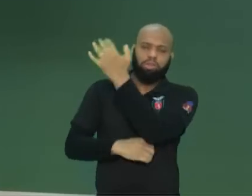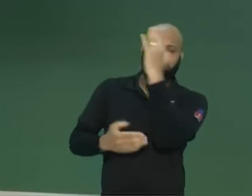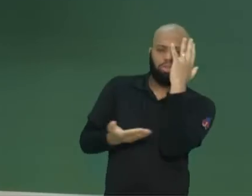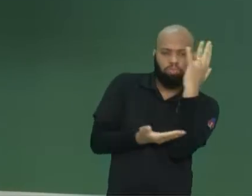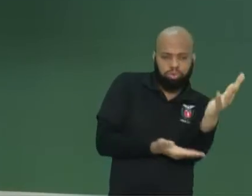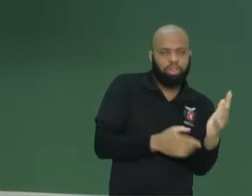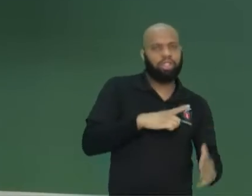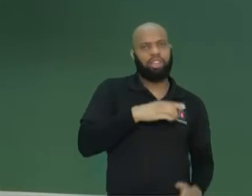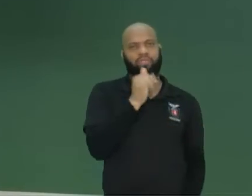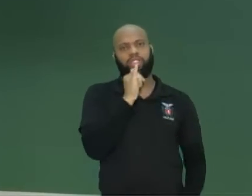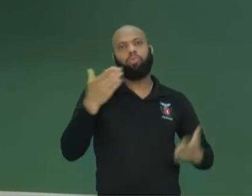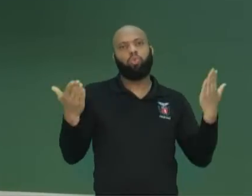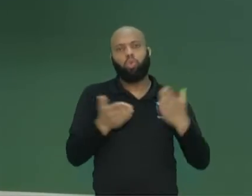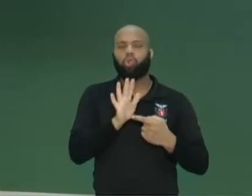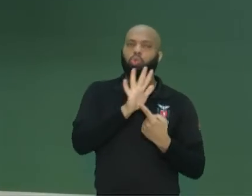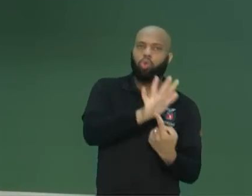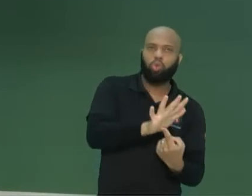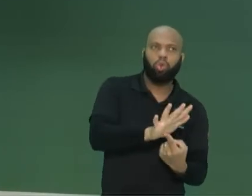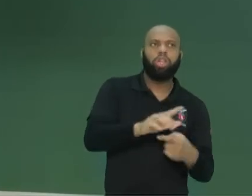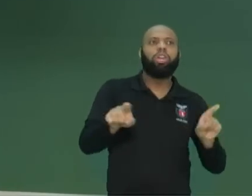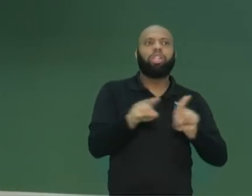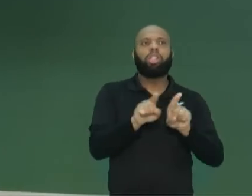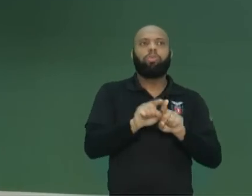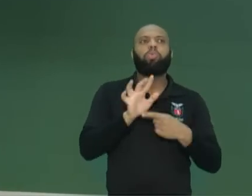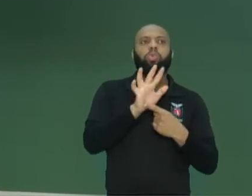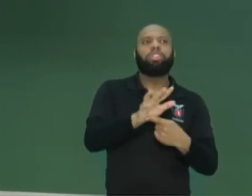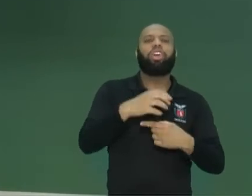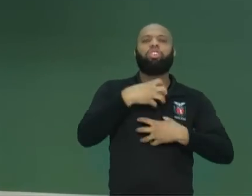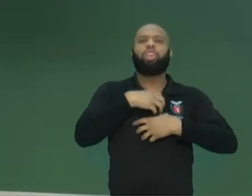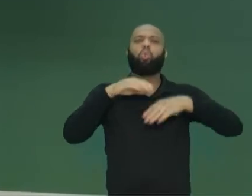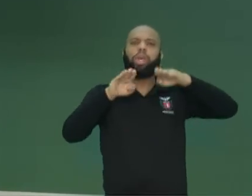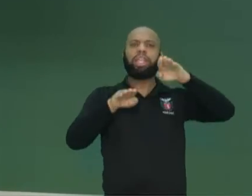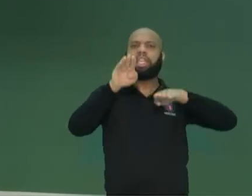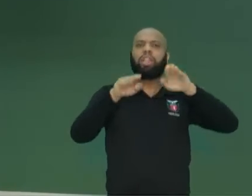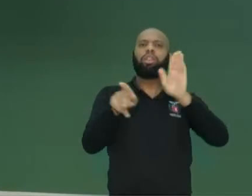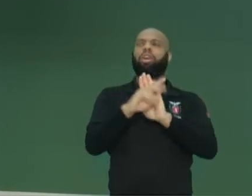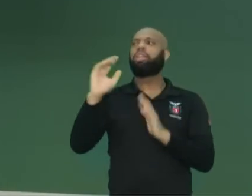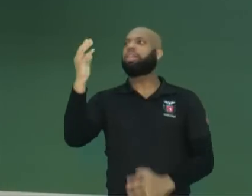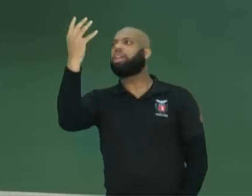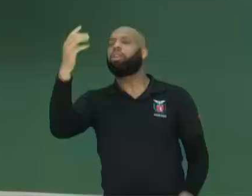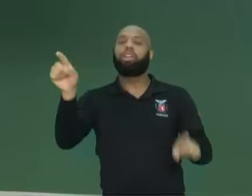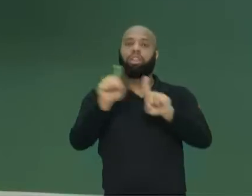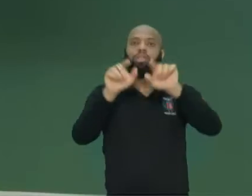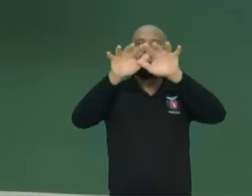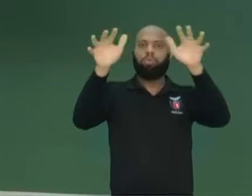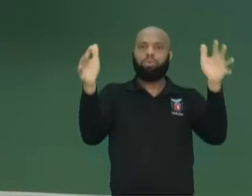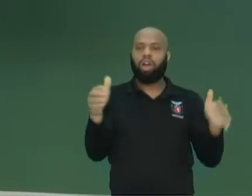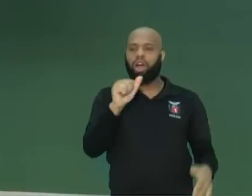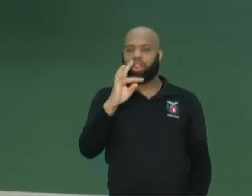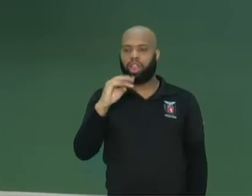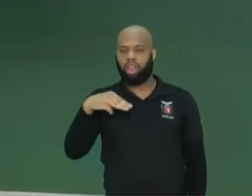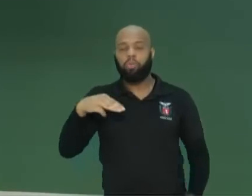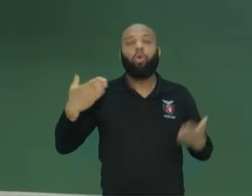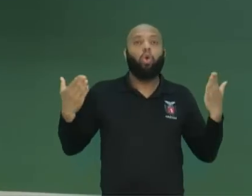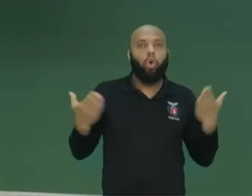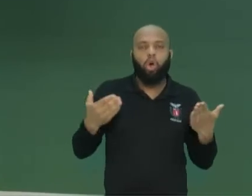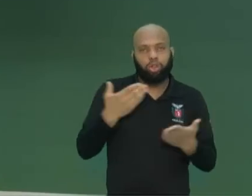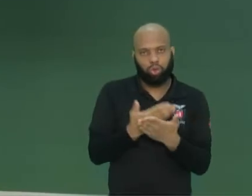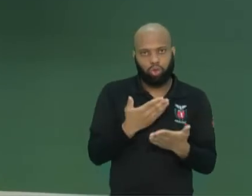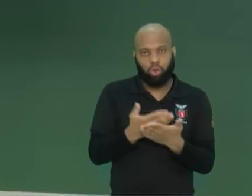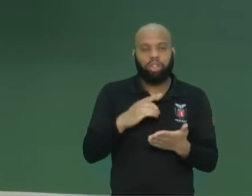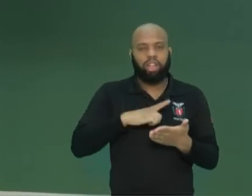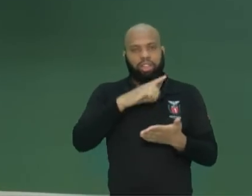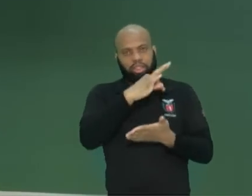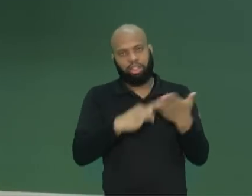dos exemplos que nós trabalhamos na aula. Falar sobre esse equilíbrio aqui do clima, da atmosfera, a partir do que a gente tratou na nossa aula, e fica um